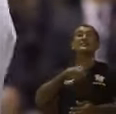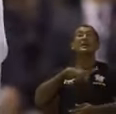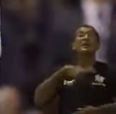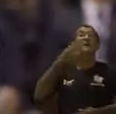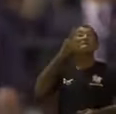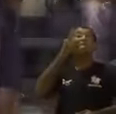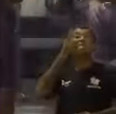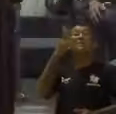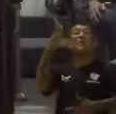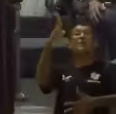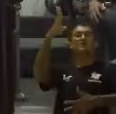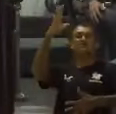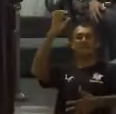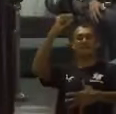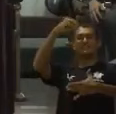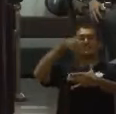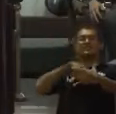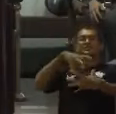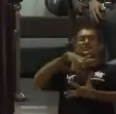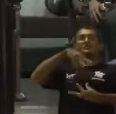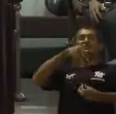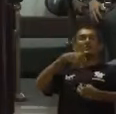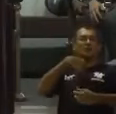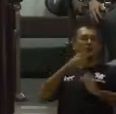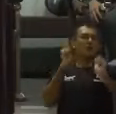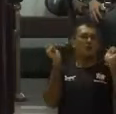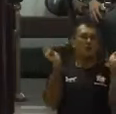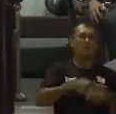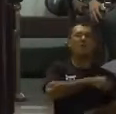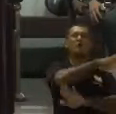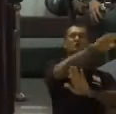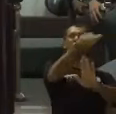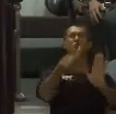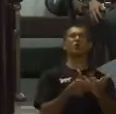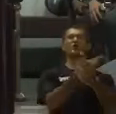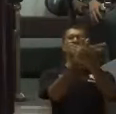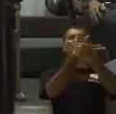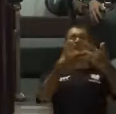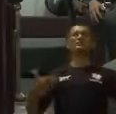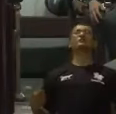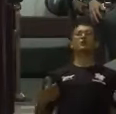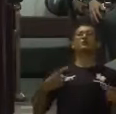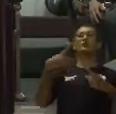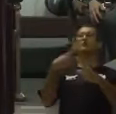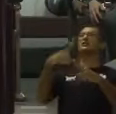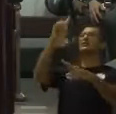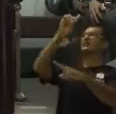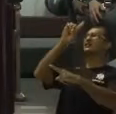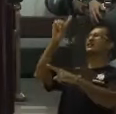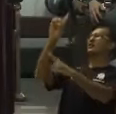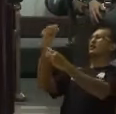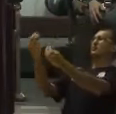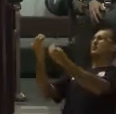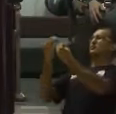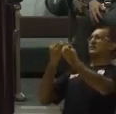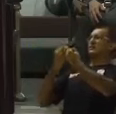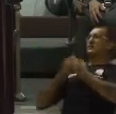dizendo: posso todas as coisas naquele que